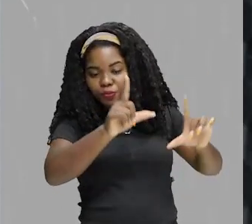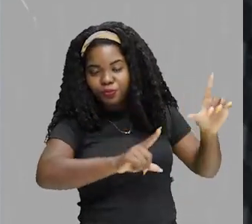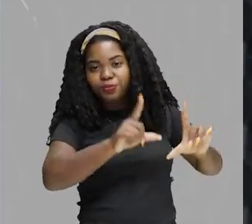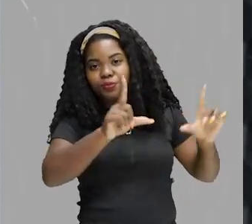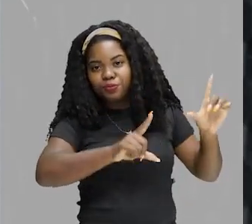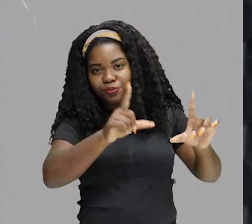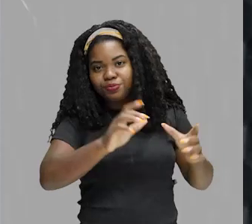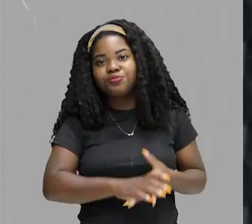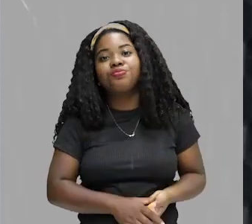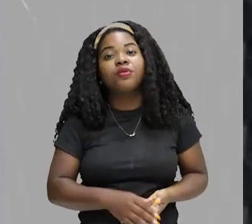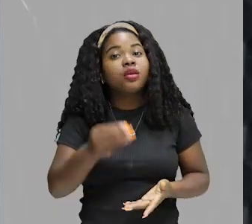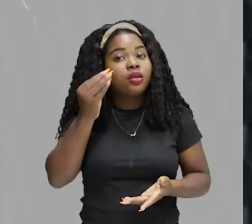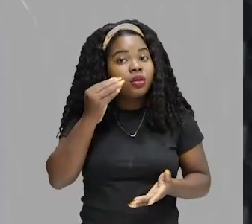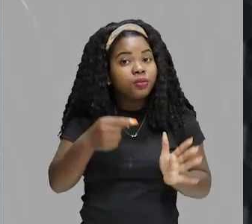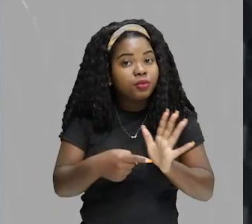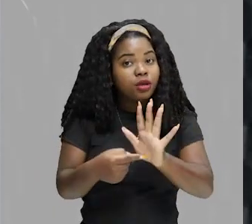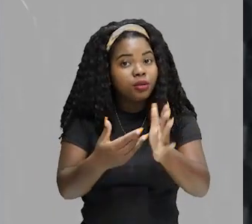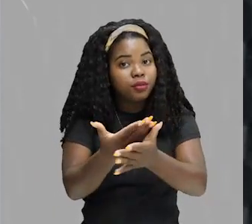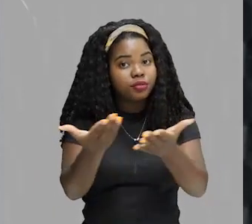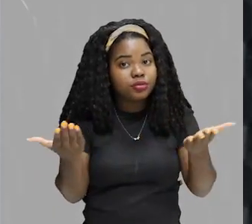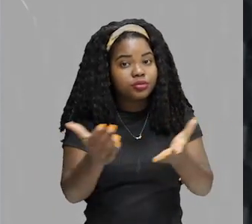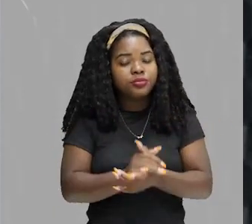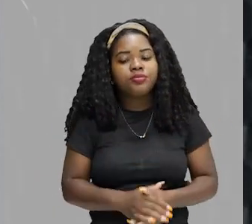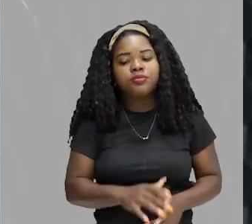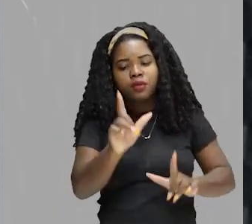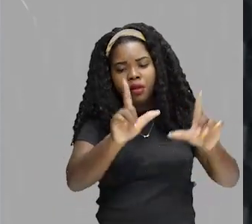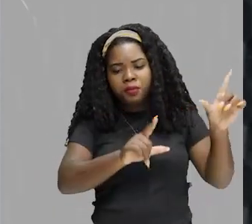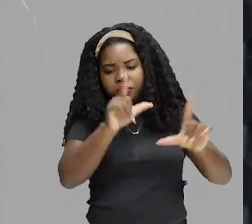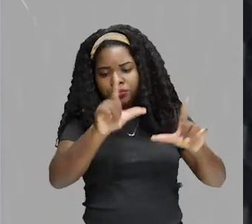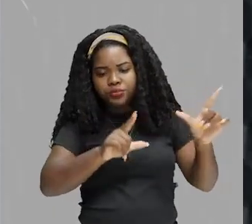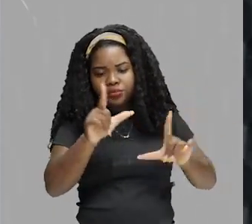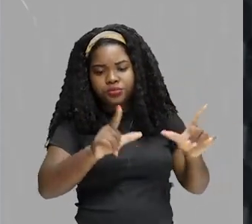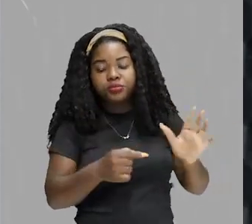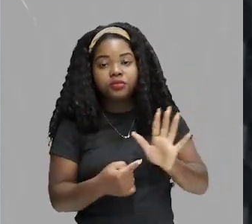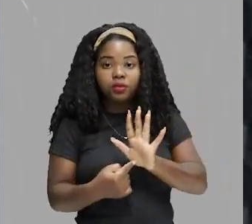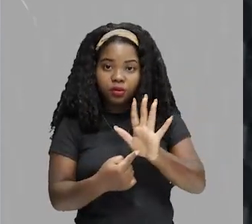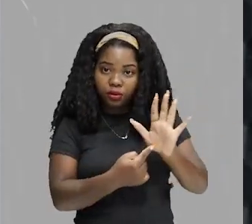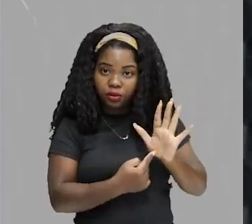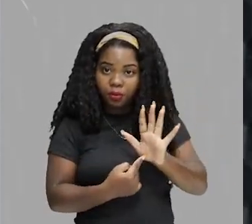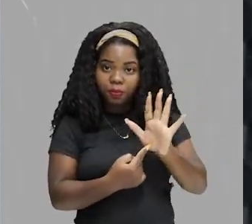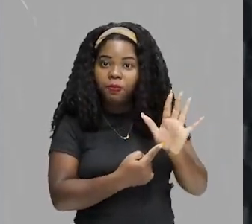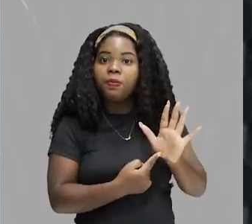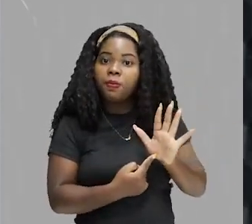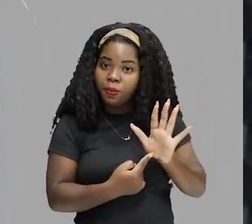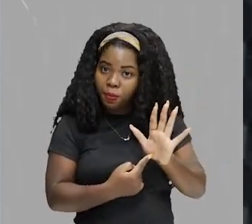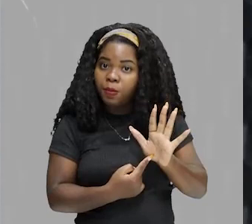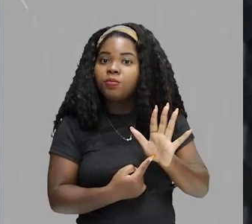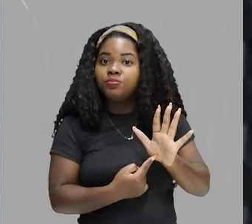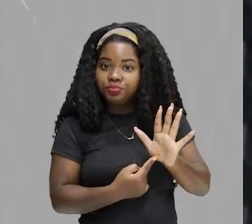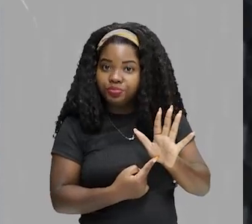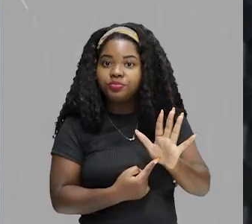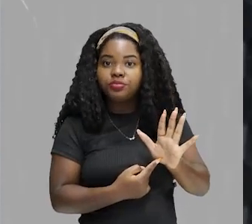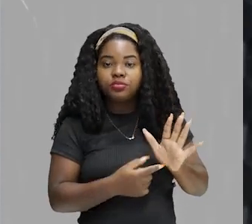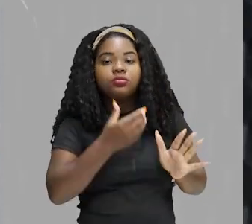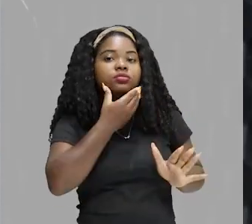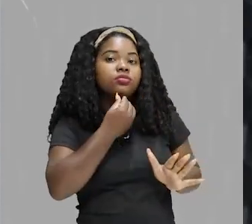É isso que eu estou tentando mostrar para vocês. A mídia, ela vai mostrar a figura de LeBron James, que é um atleta multicampeão da